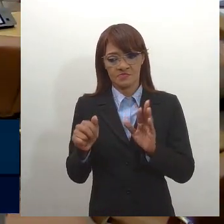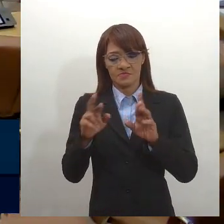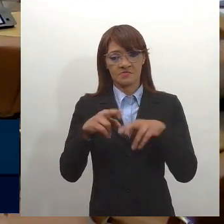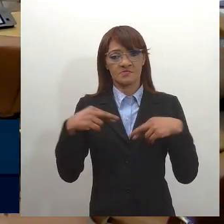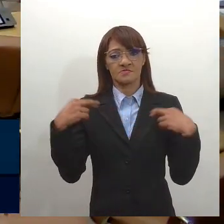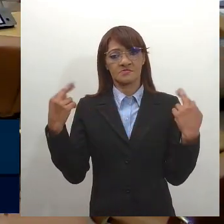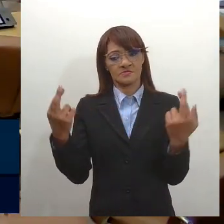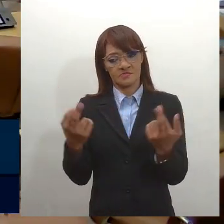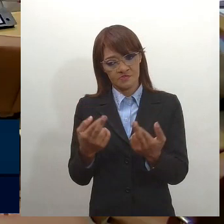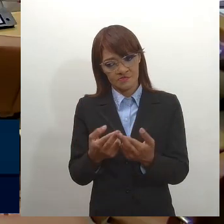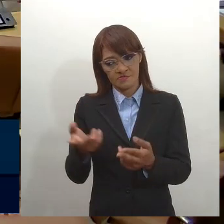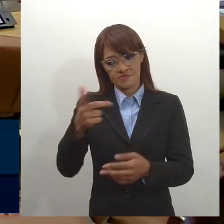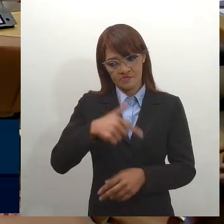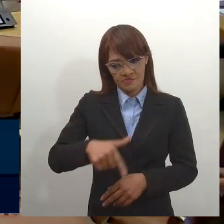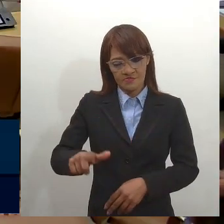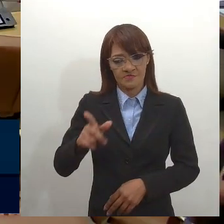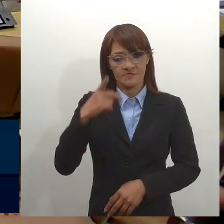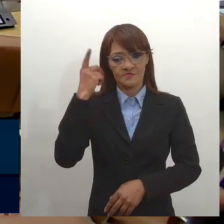Brasil.